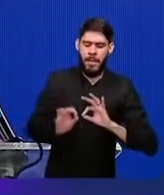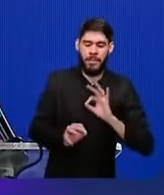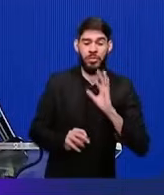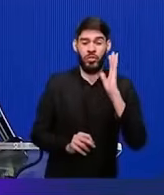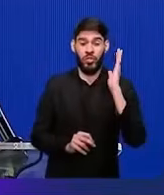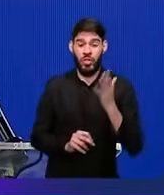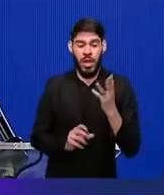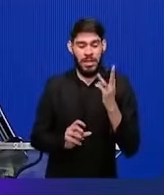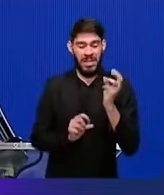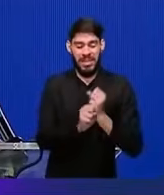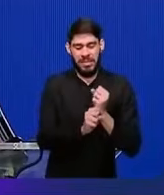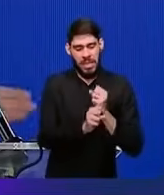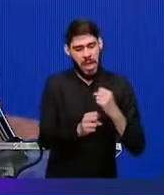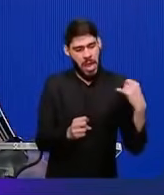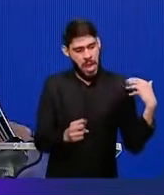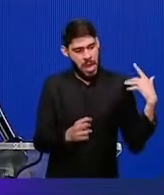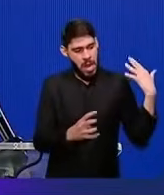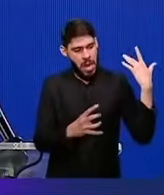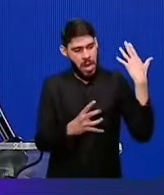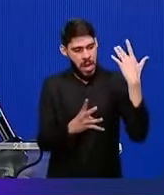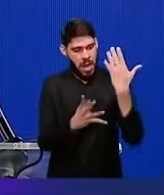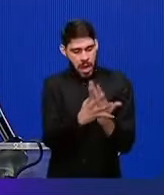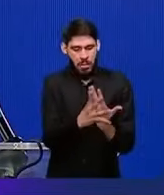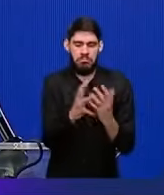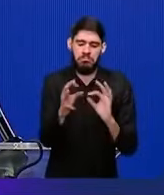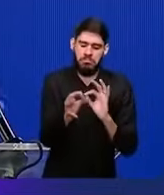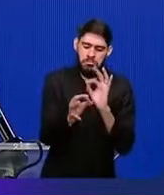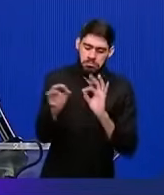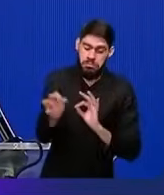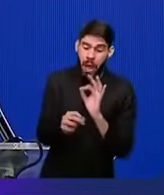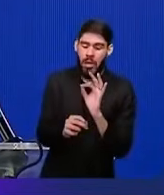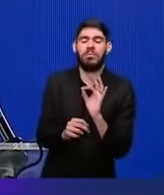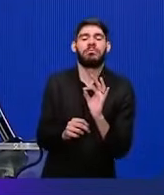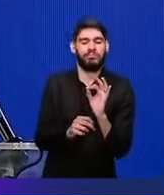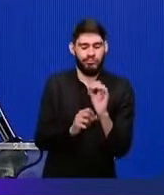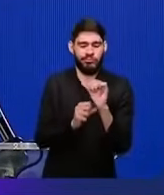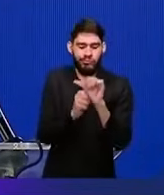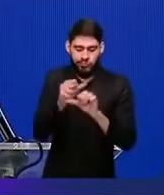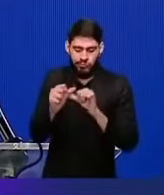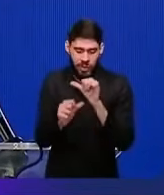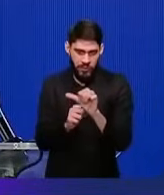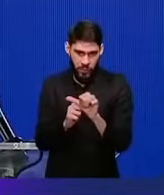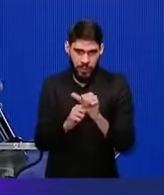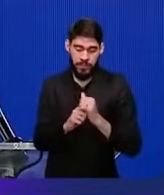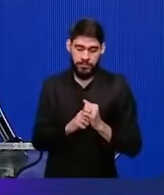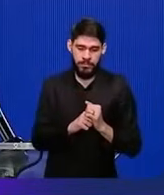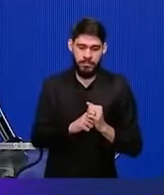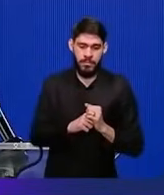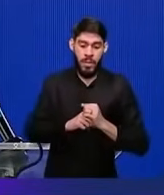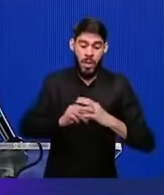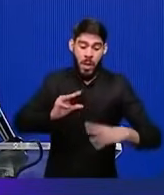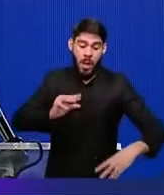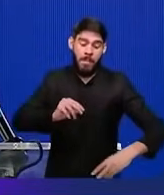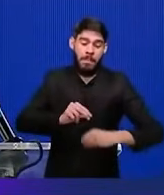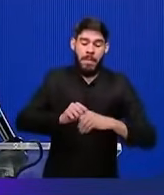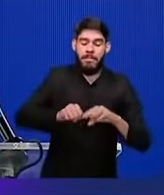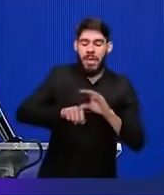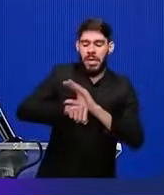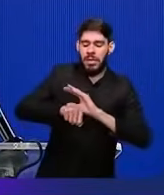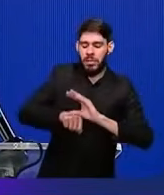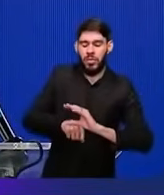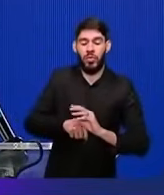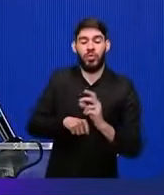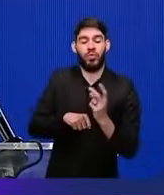3 anos. Faz 3 anos que nós estamos preparando a reforma tributária, uma emenda constitucional e 2